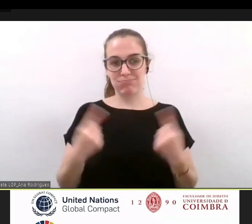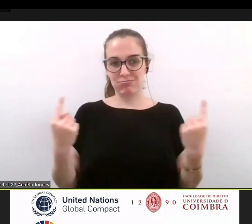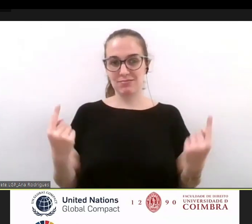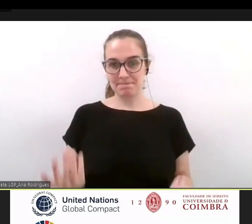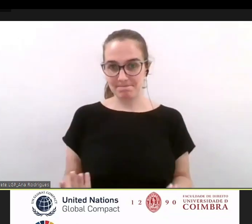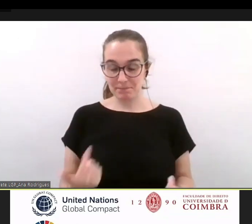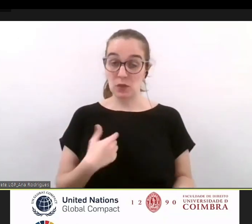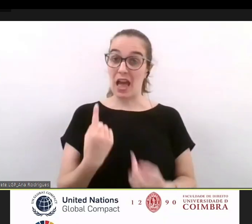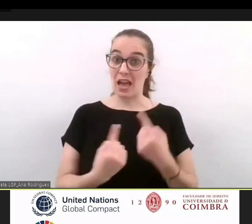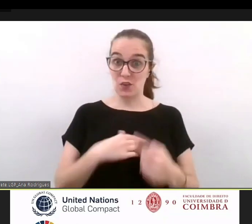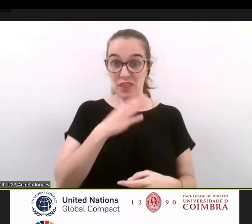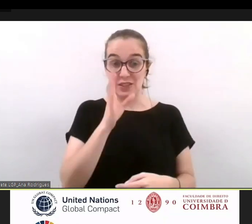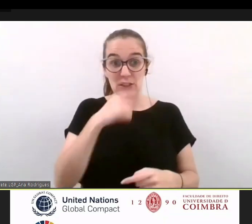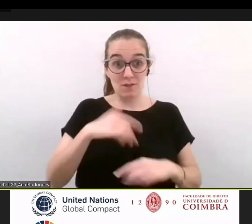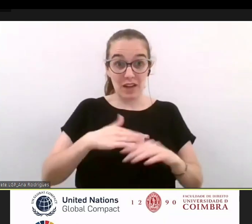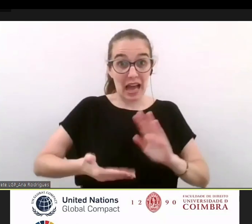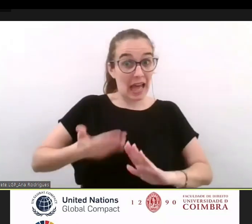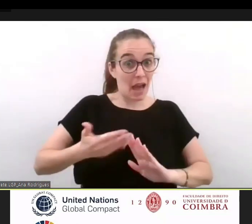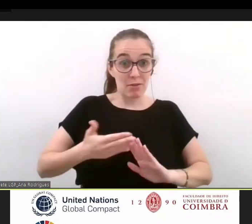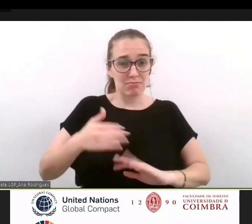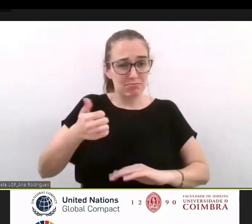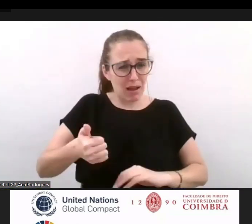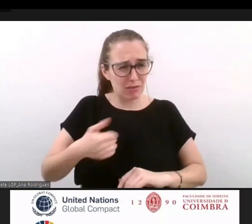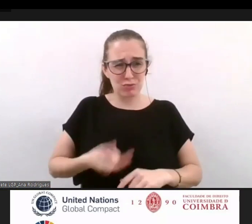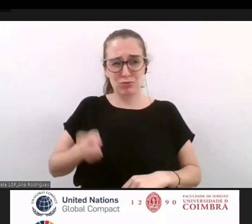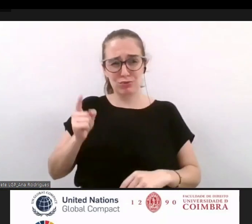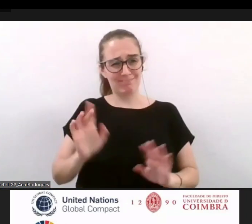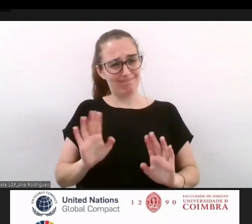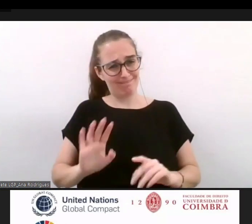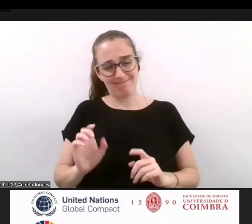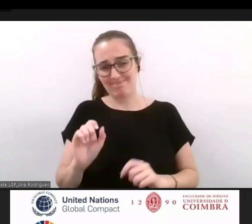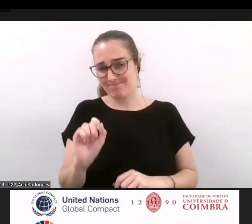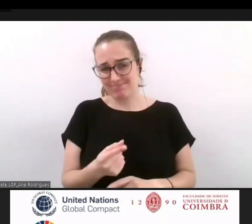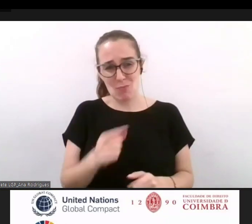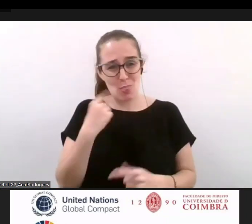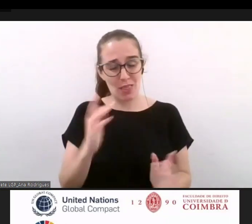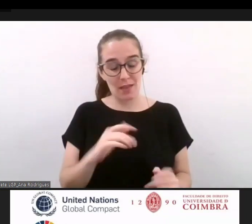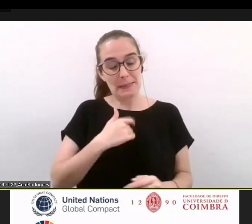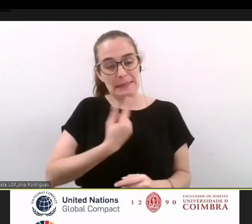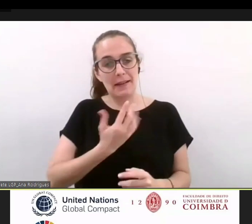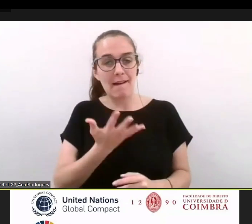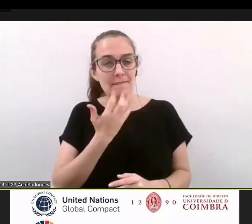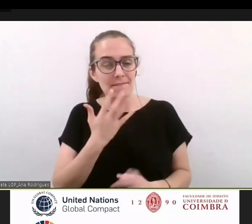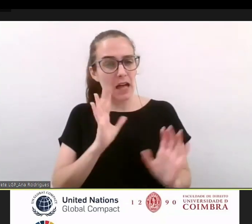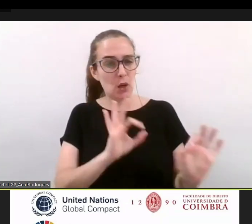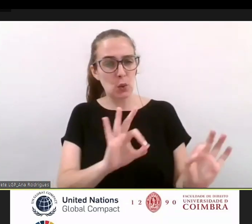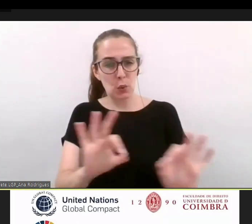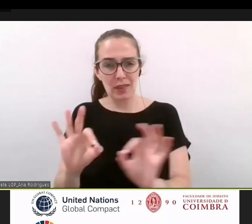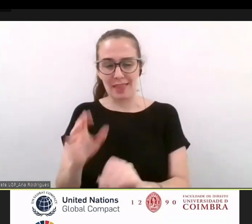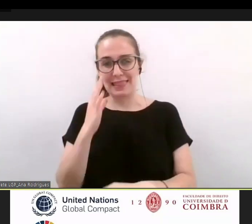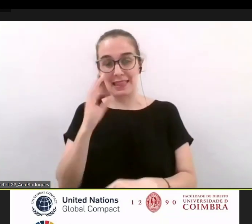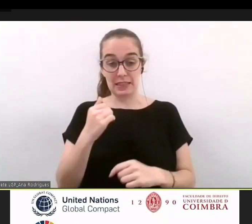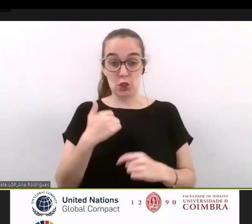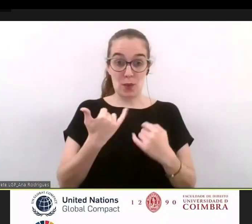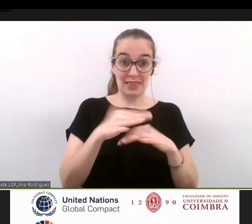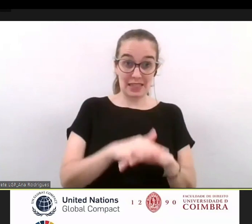português, que a pressa é inimiga da perfeição. E por isso temos que ter aqui algum cuidado de integrar